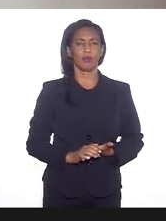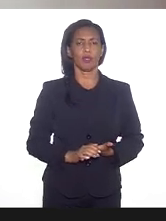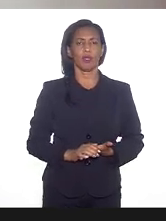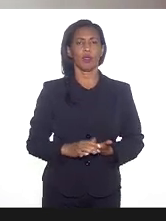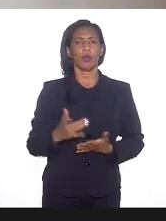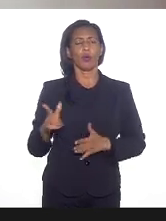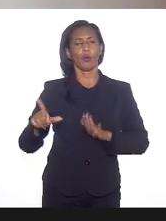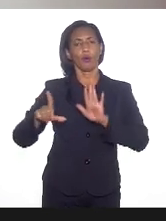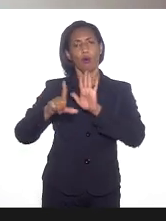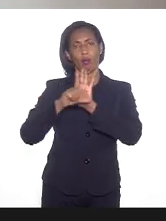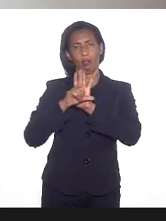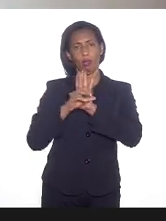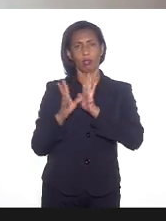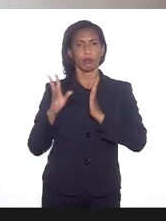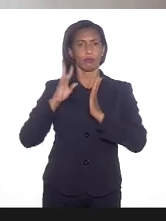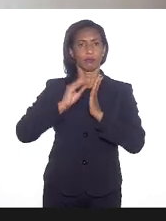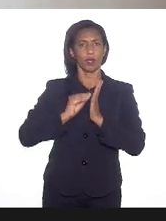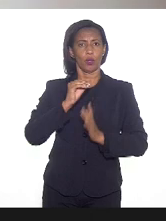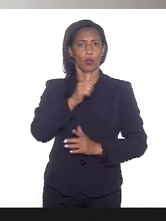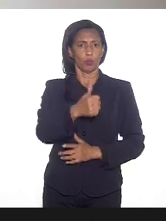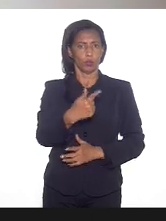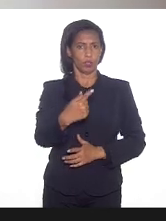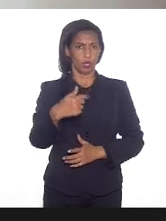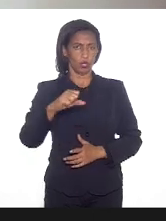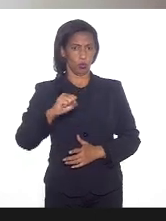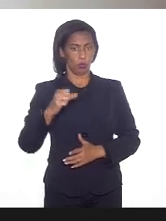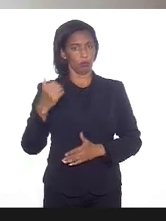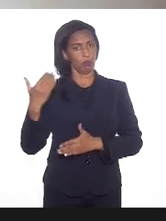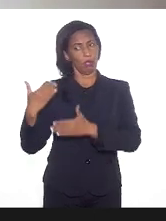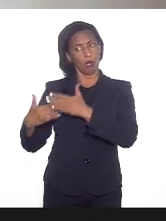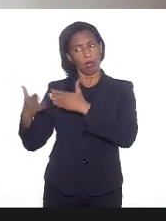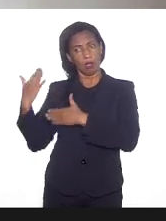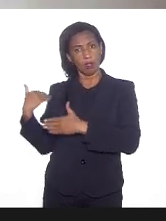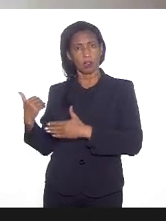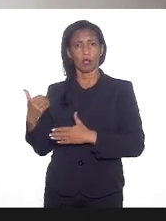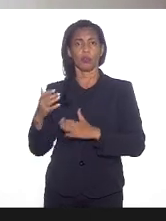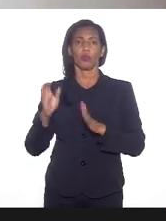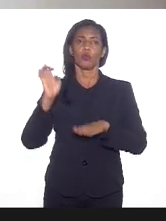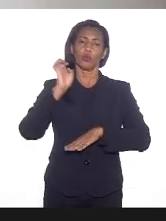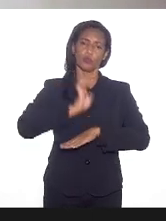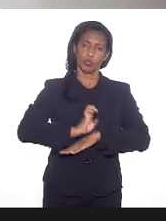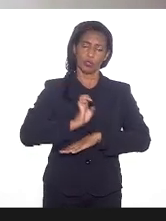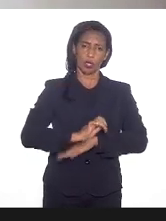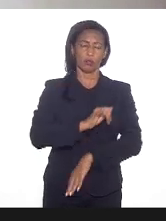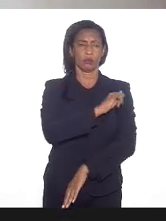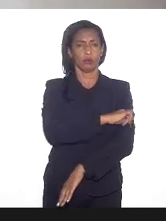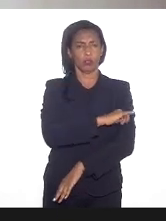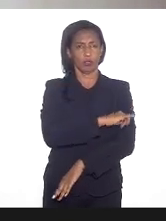estabelecido com a Lei Complementar 178. Anteriormente, o Estado do Rio de Janeiro já havia